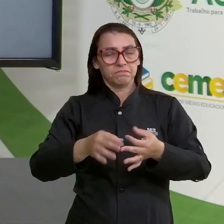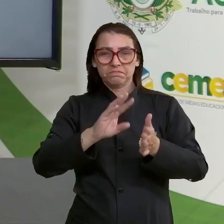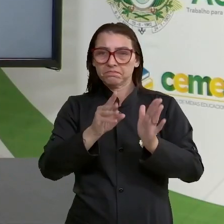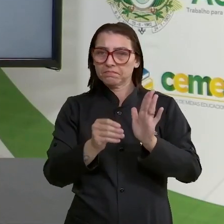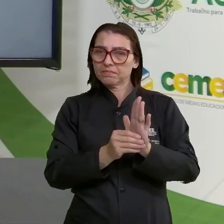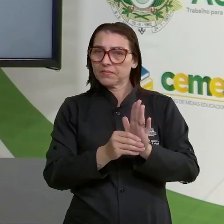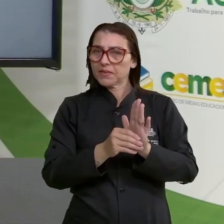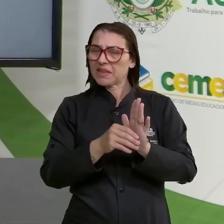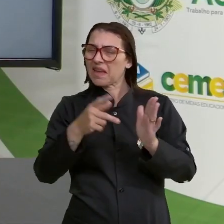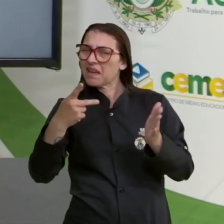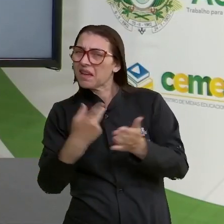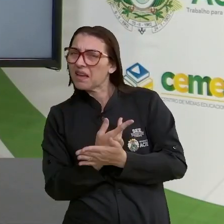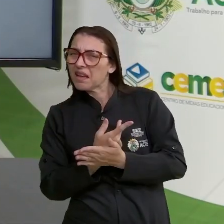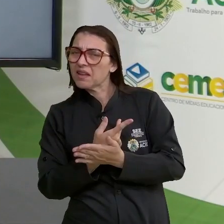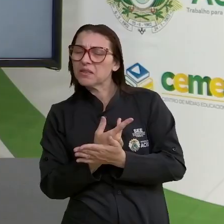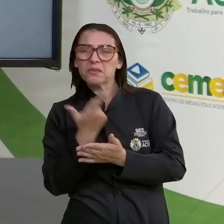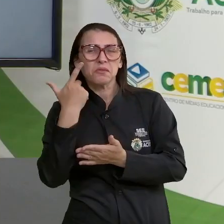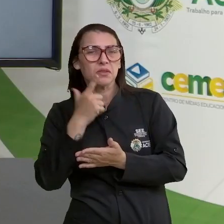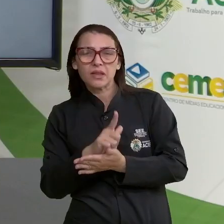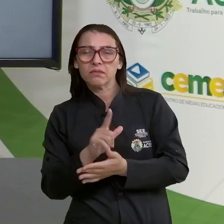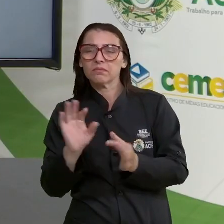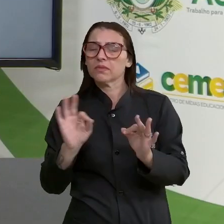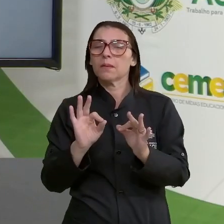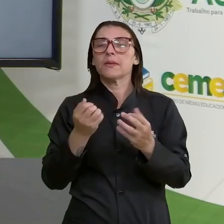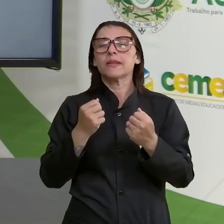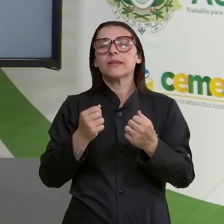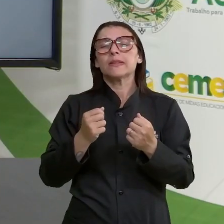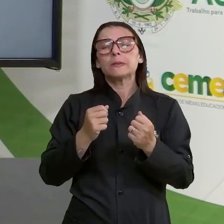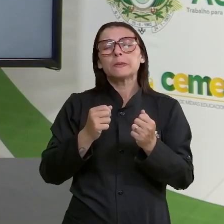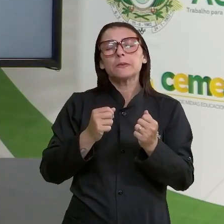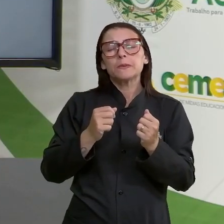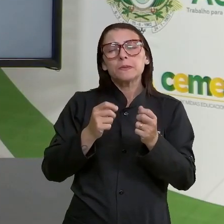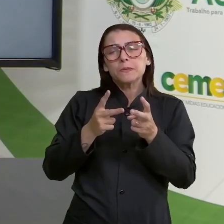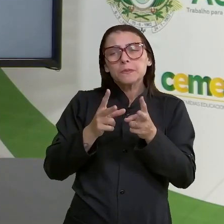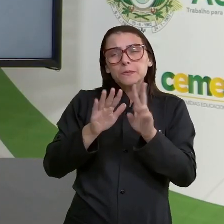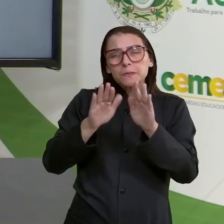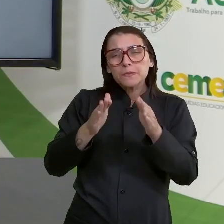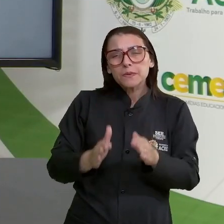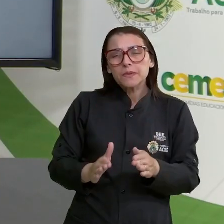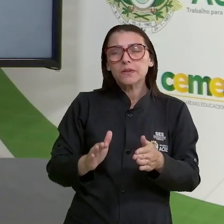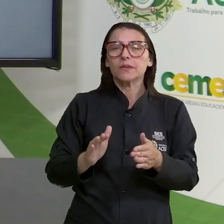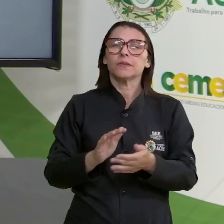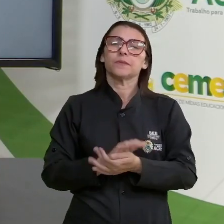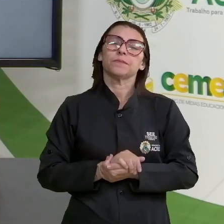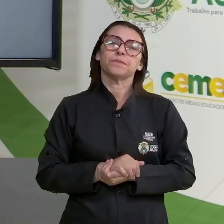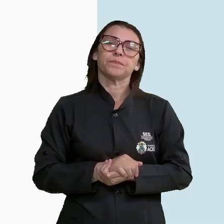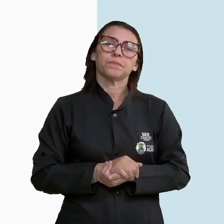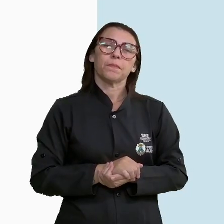certo. Então, é preciso você filtrar muita coisa. Seguindo, então,